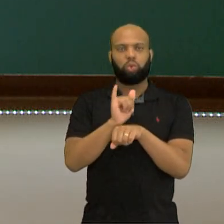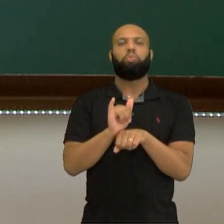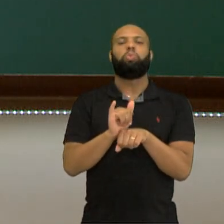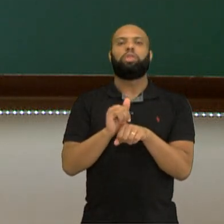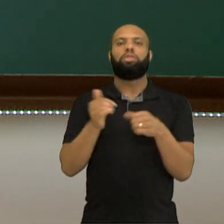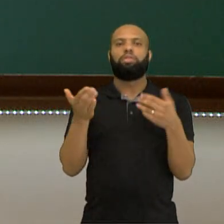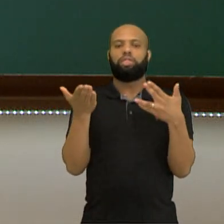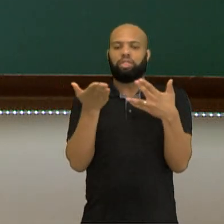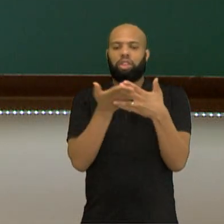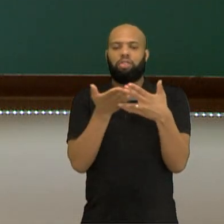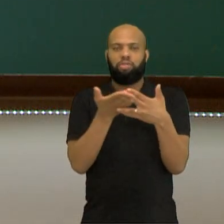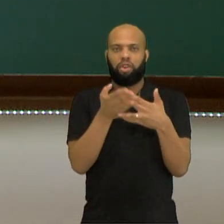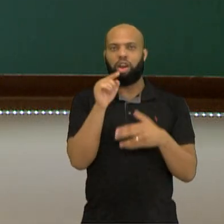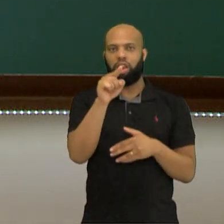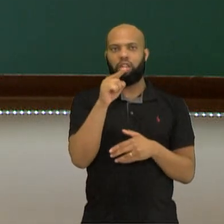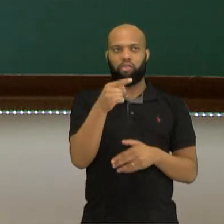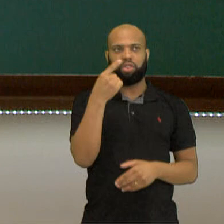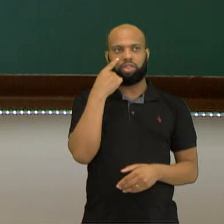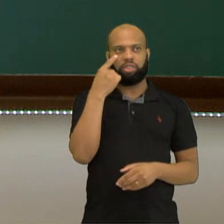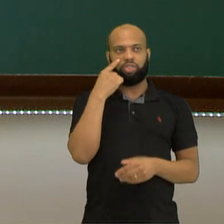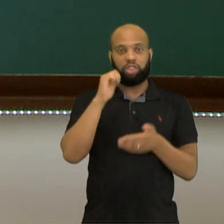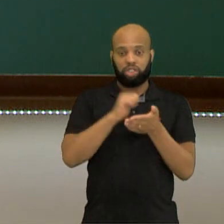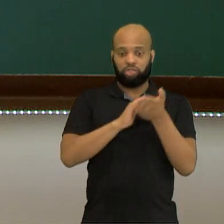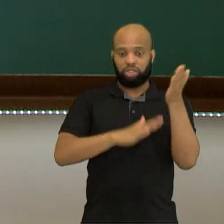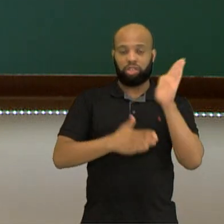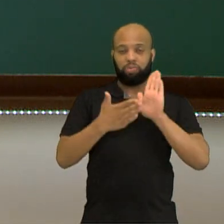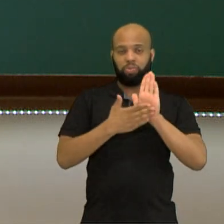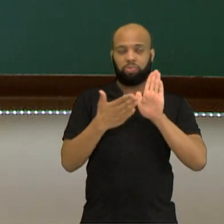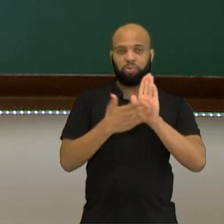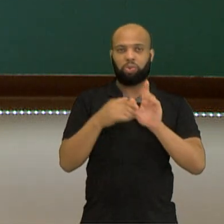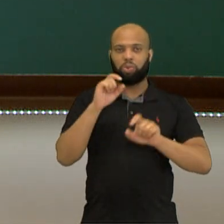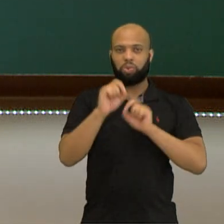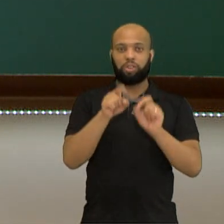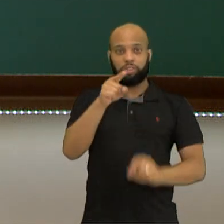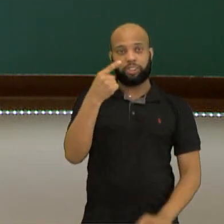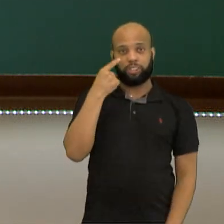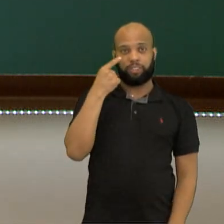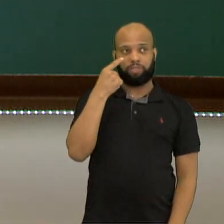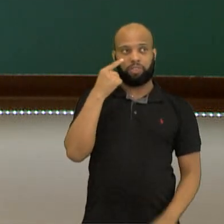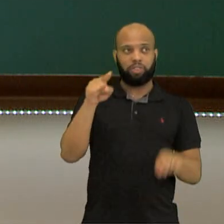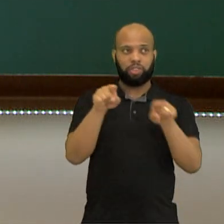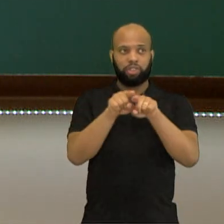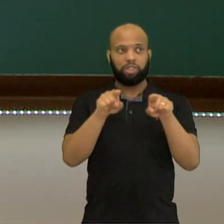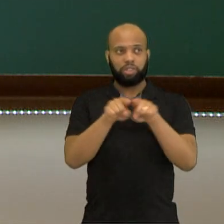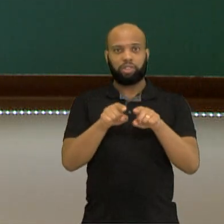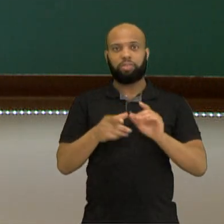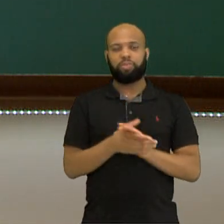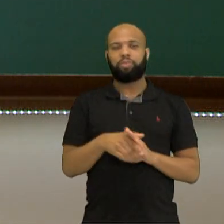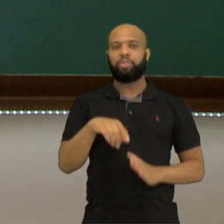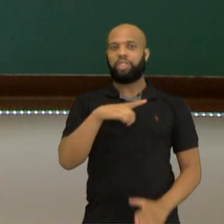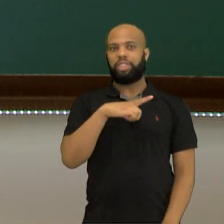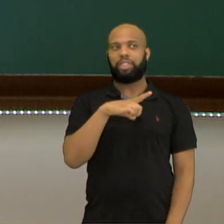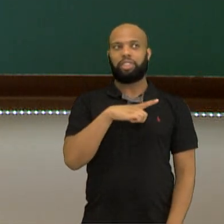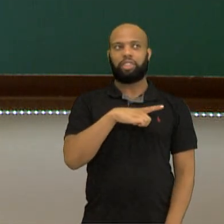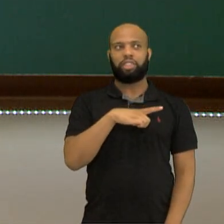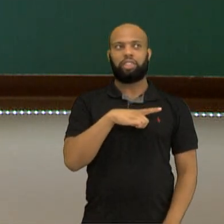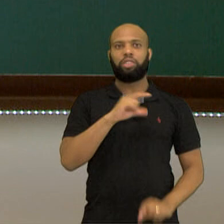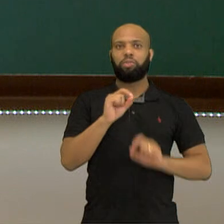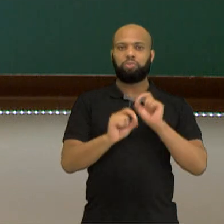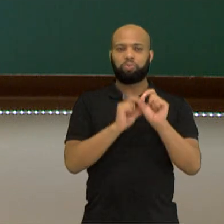do intervalo, para você ver a atividade proposta, você até dê uma olhada aí. What a